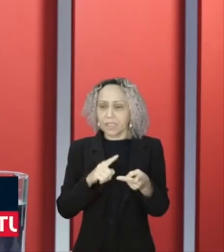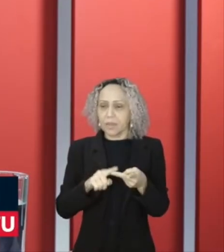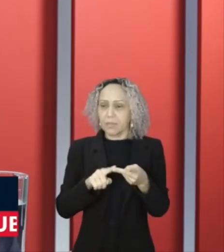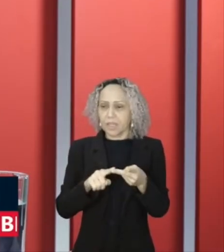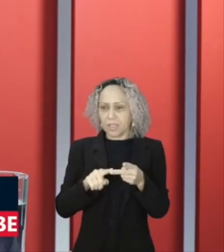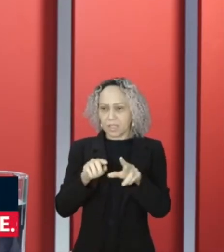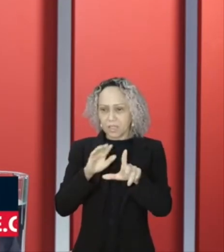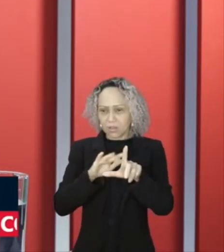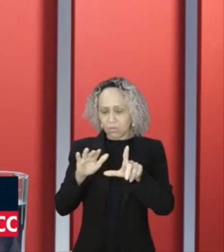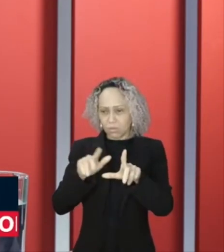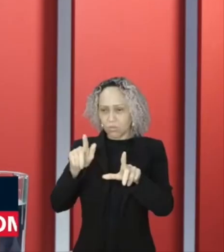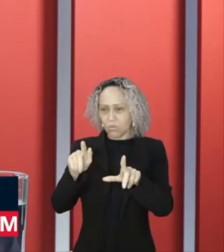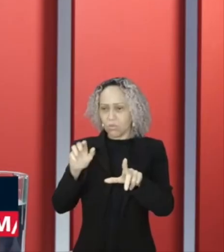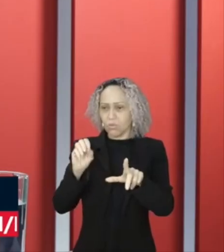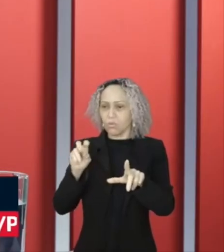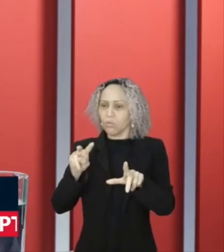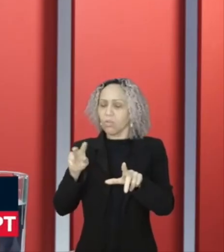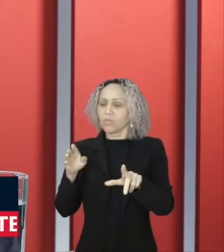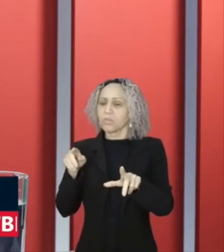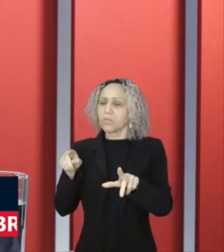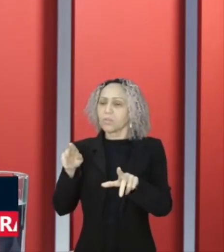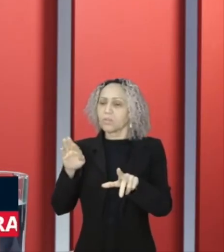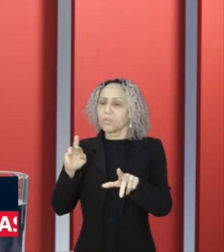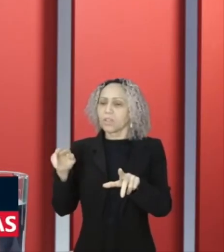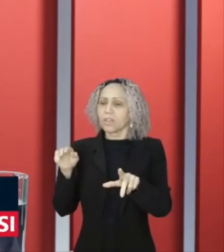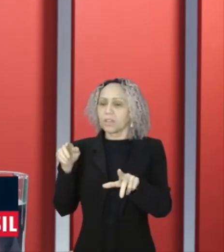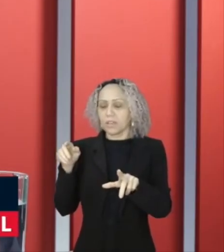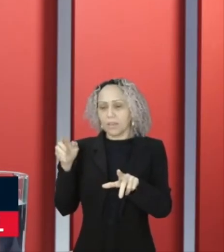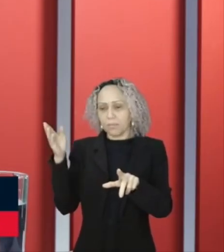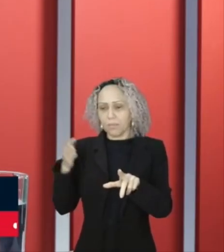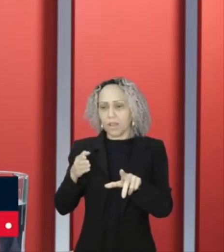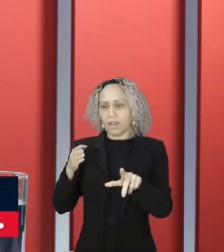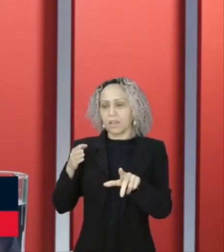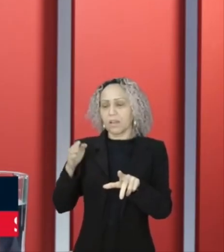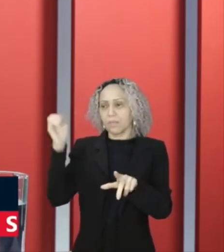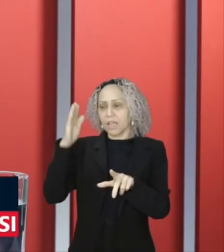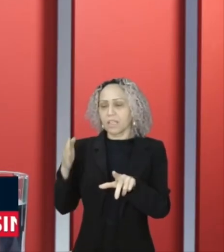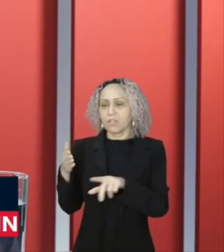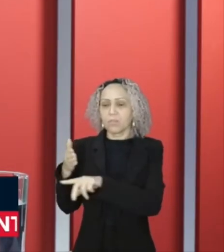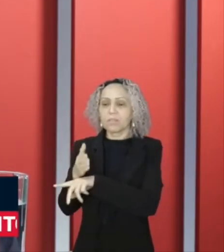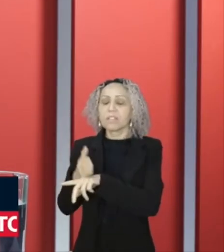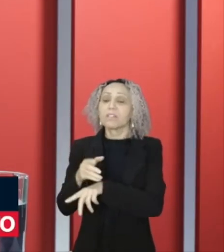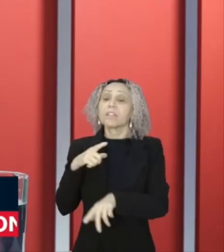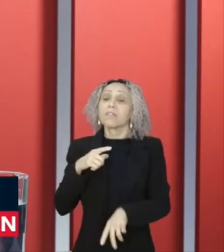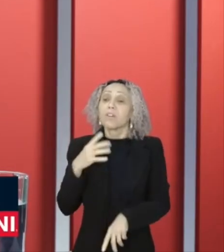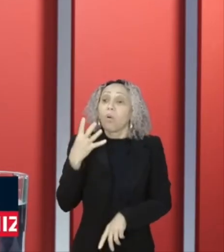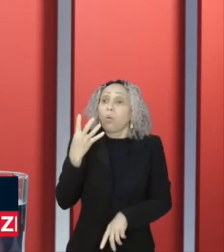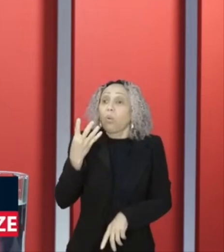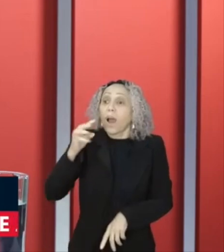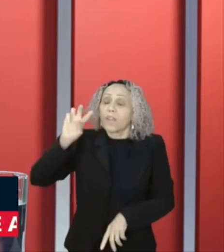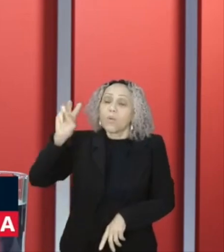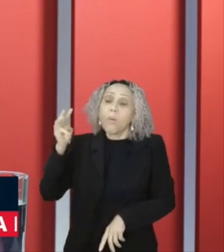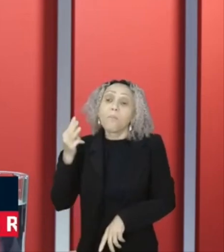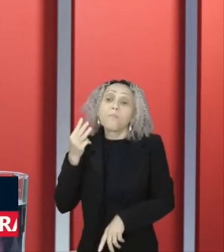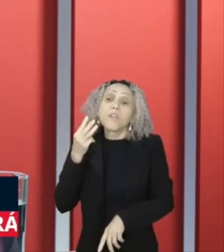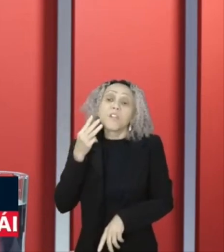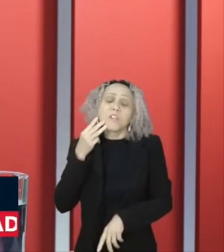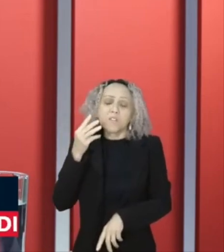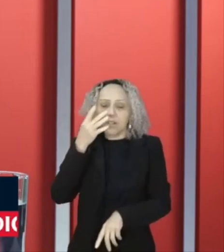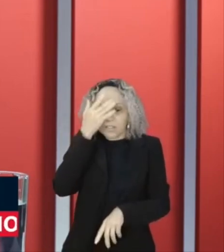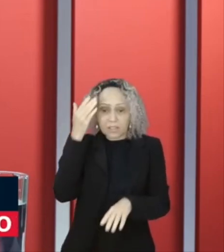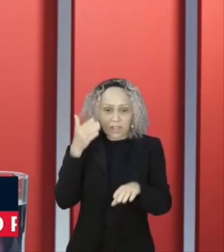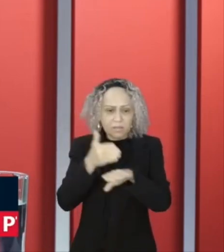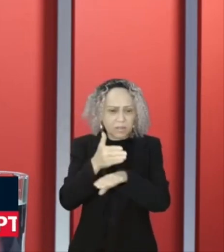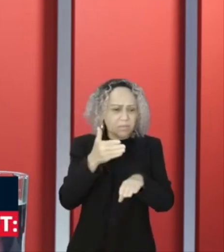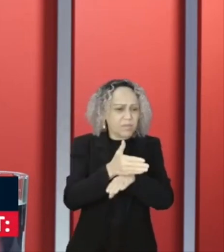gov.br/Brasil Participativo, que teve 4 milhões de acessos, onde as pessoas puderam tomar conhecimento do que é o